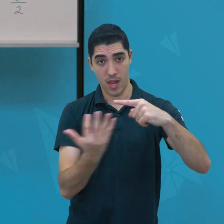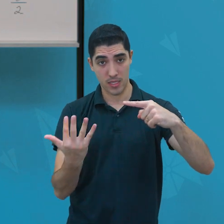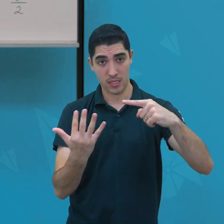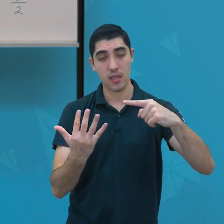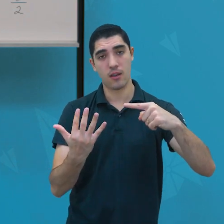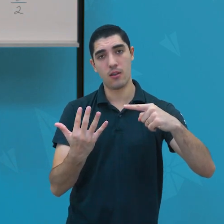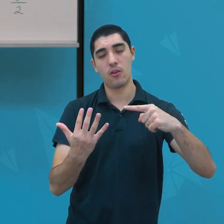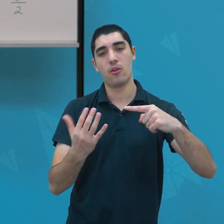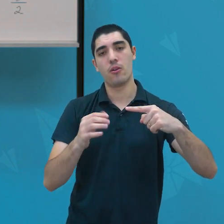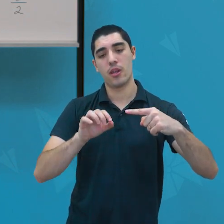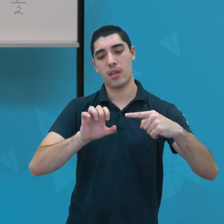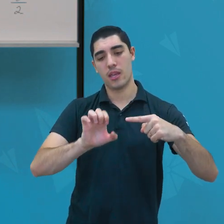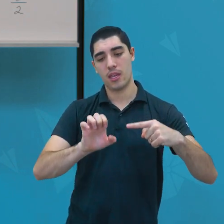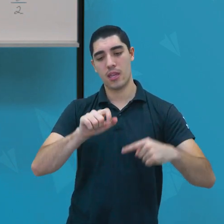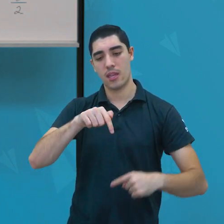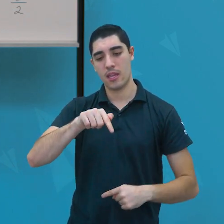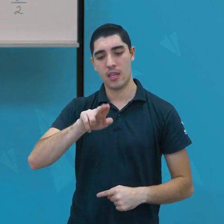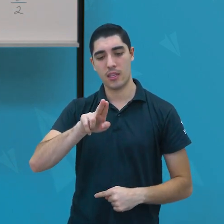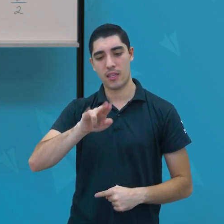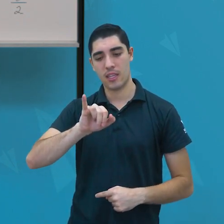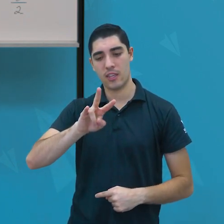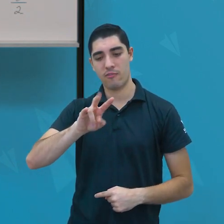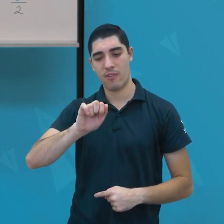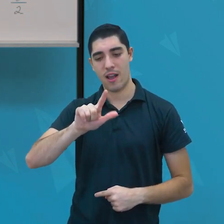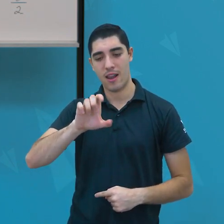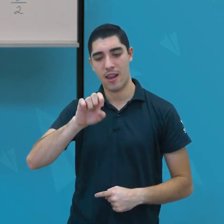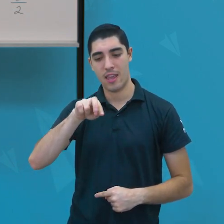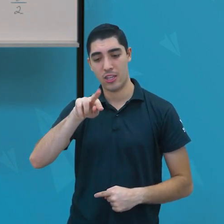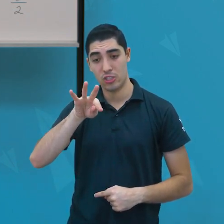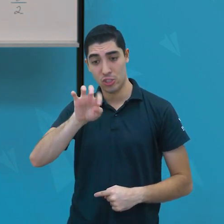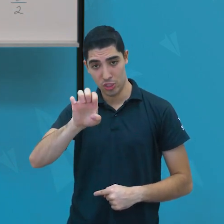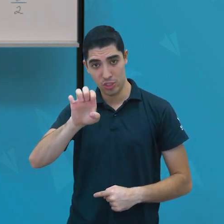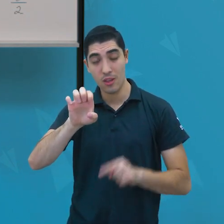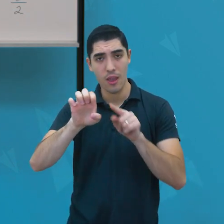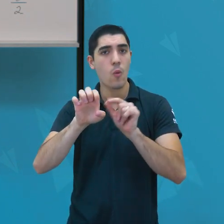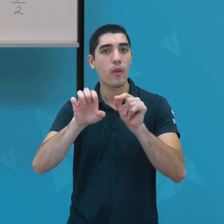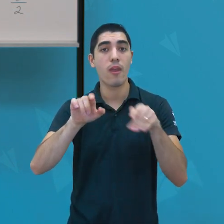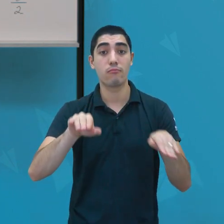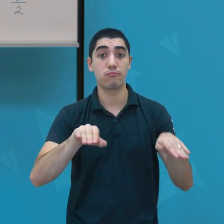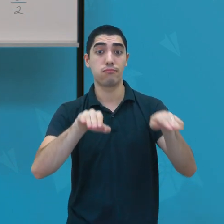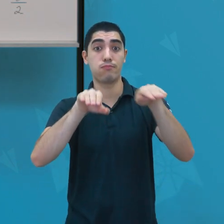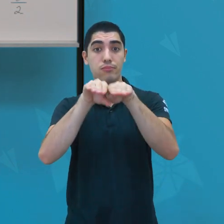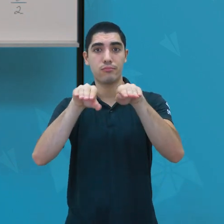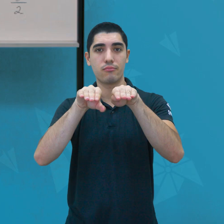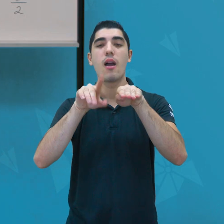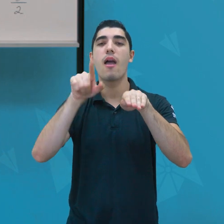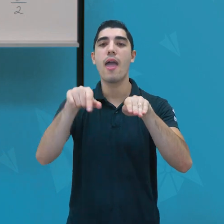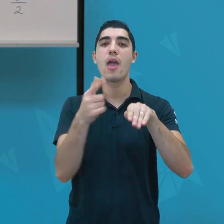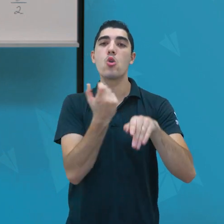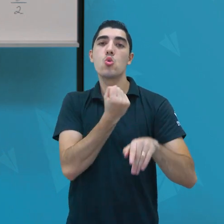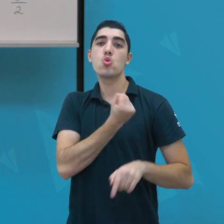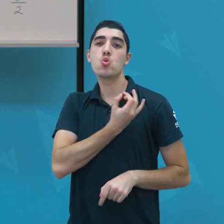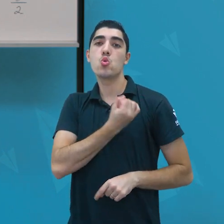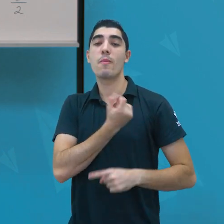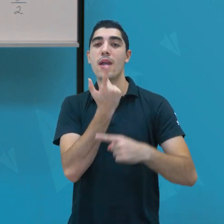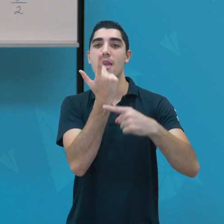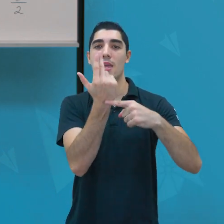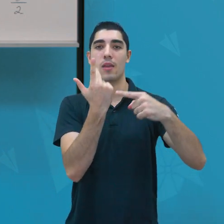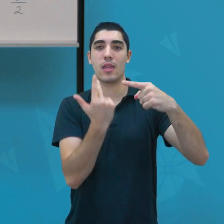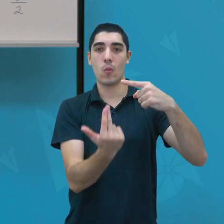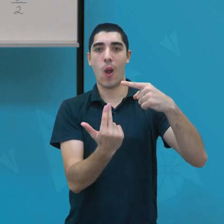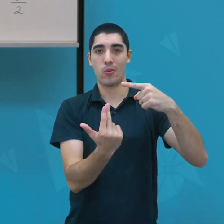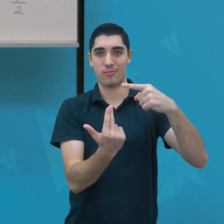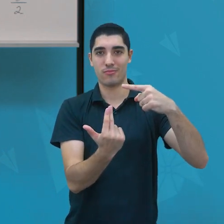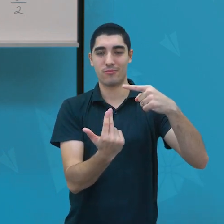as frações equivalentes. O que são? Definimos como aquelas que possuem o mesmo